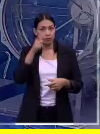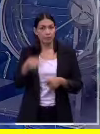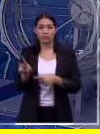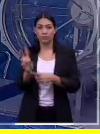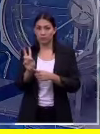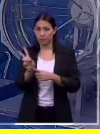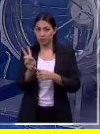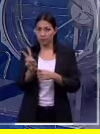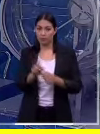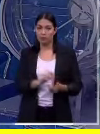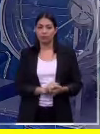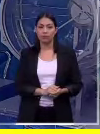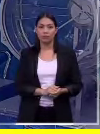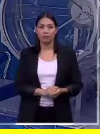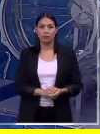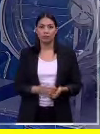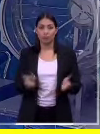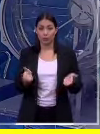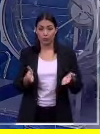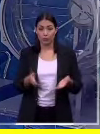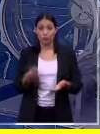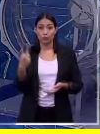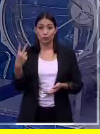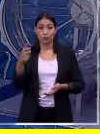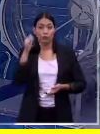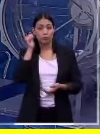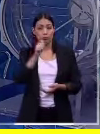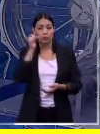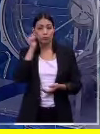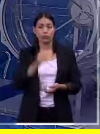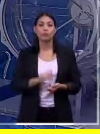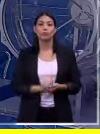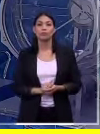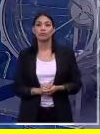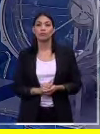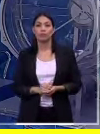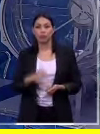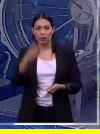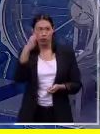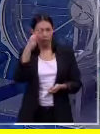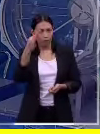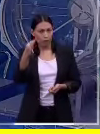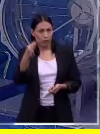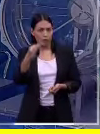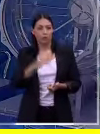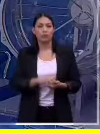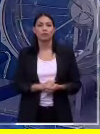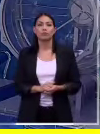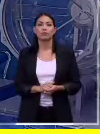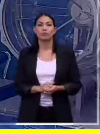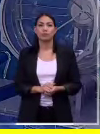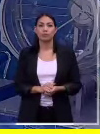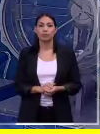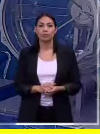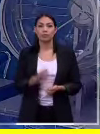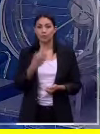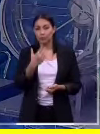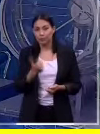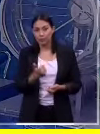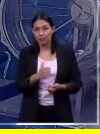auditoras populares, Helena de Jesus e Mona Lisa Barros, atentas a todos os detalhes. Muito